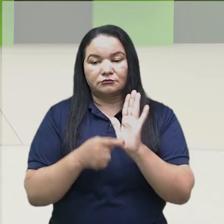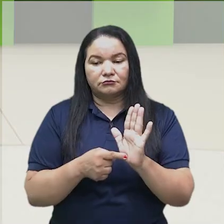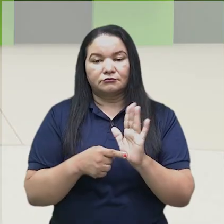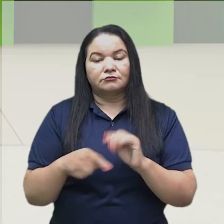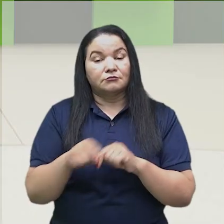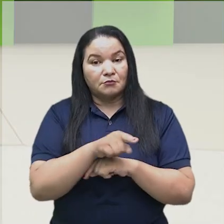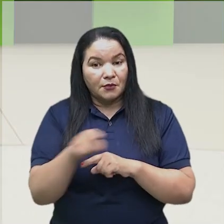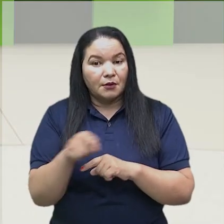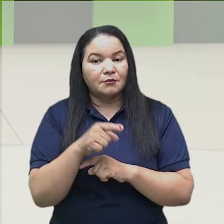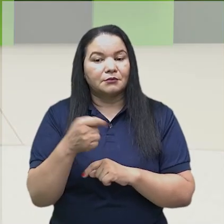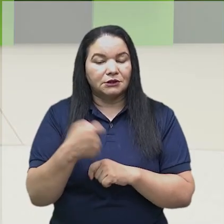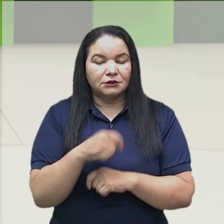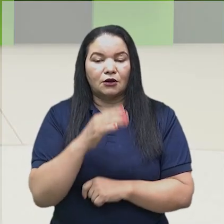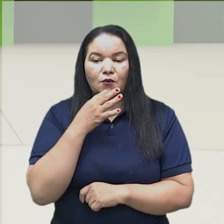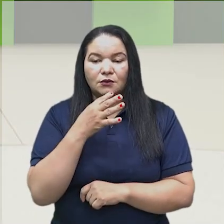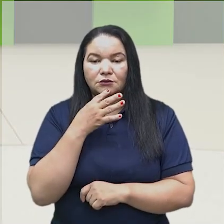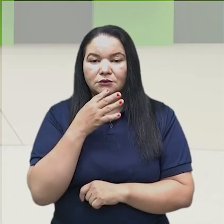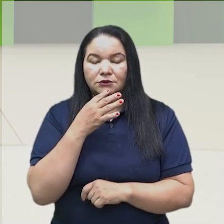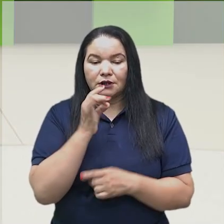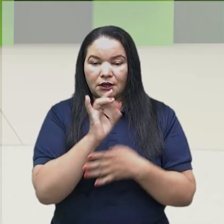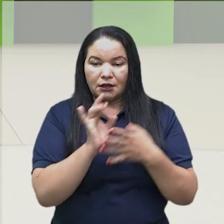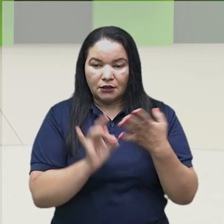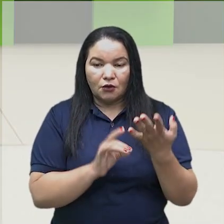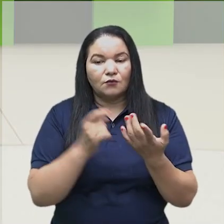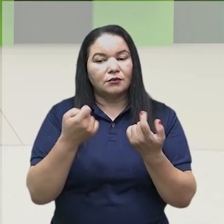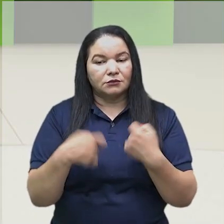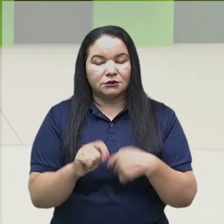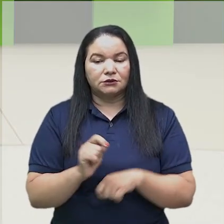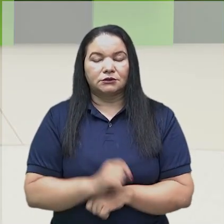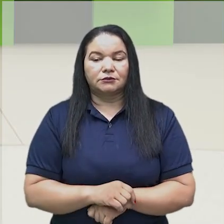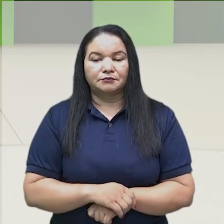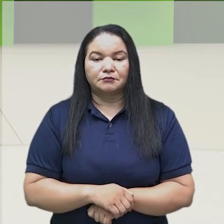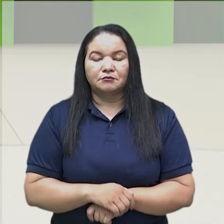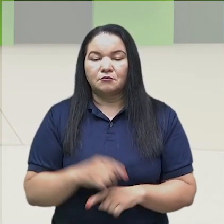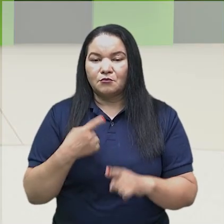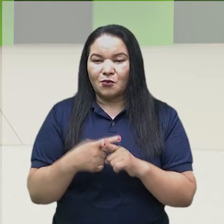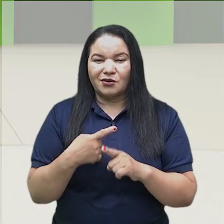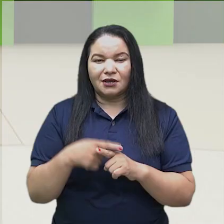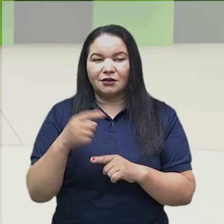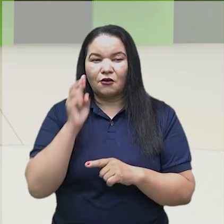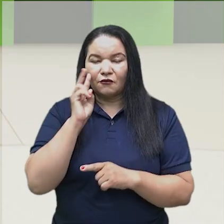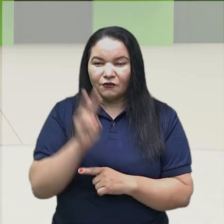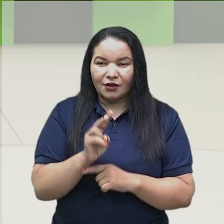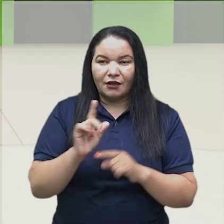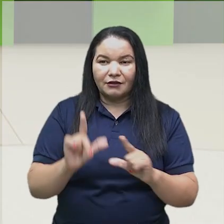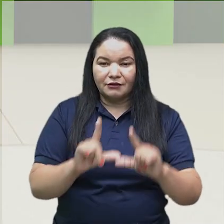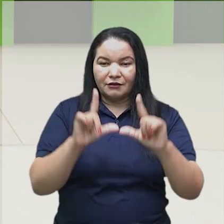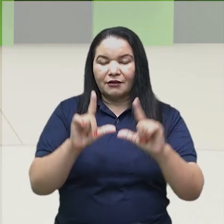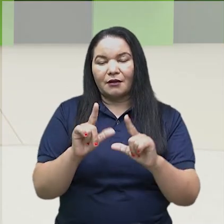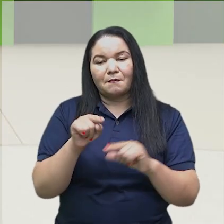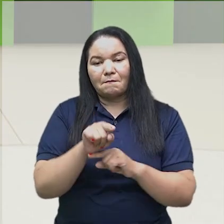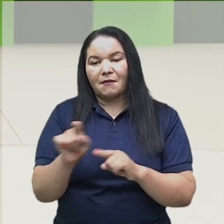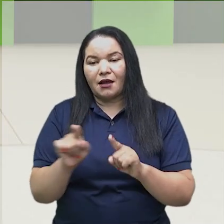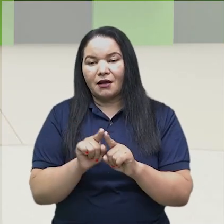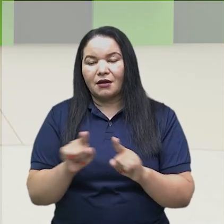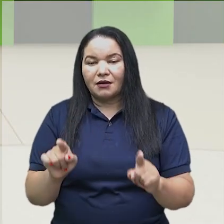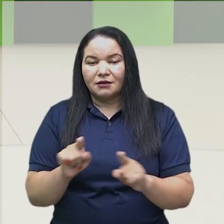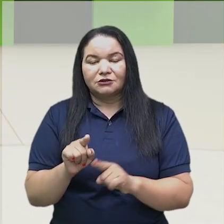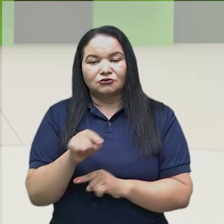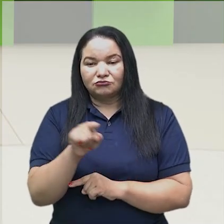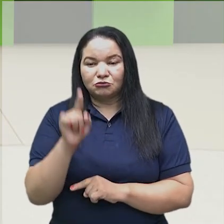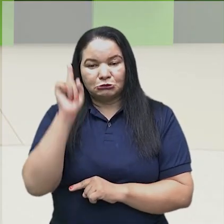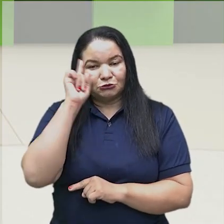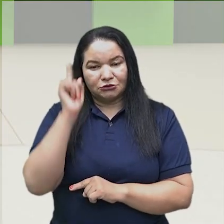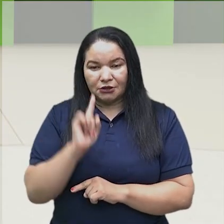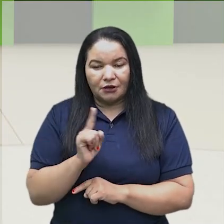você precisa conhecer o que cada placa quer dizer, né? E aí, porque senão não adianta estar a placa lá, bonitinha, né, no lugar certo, se